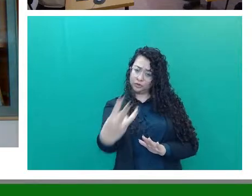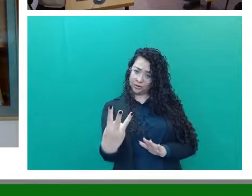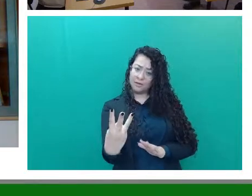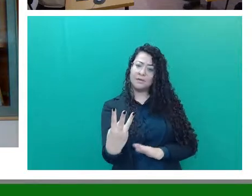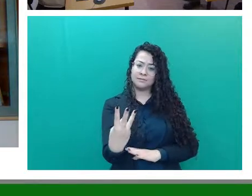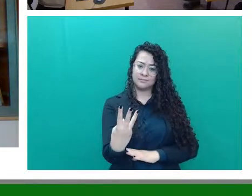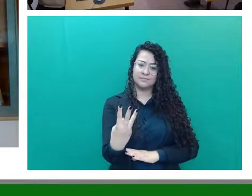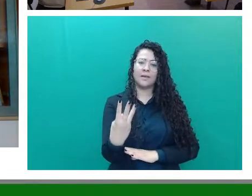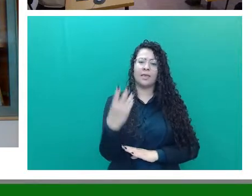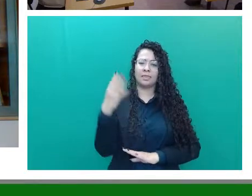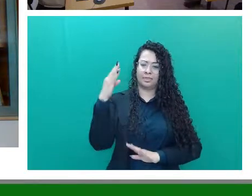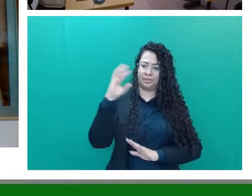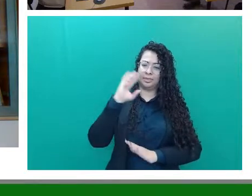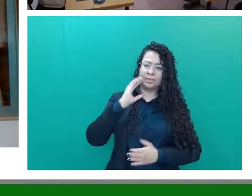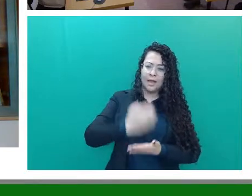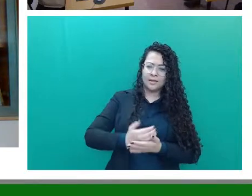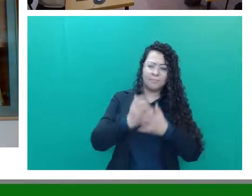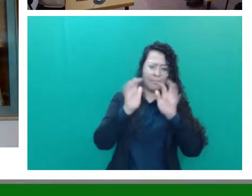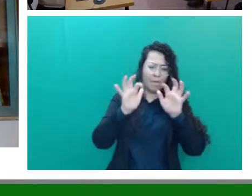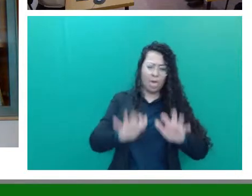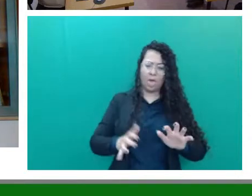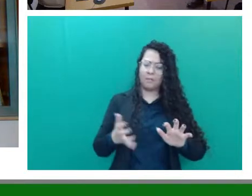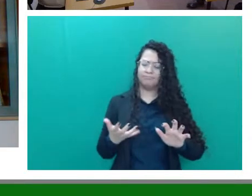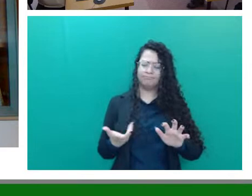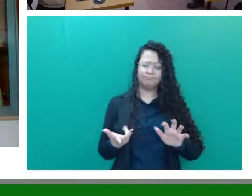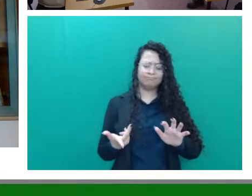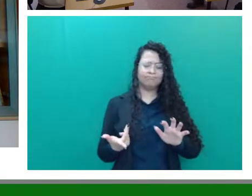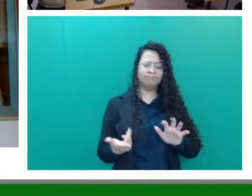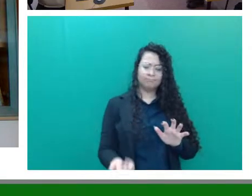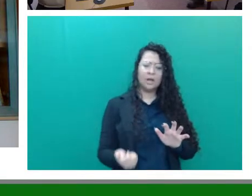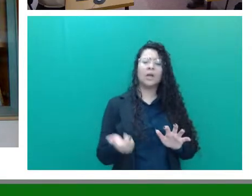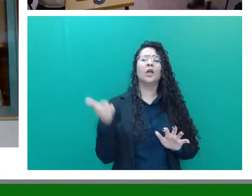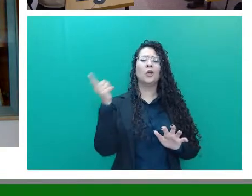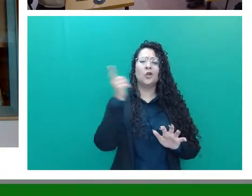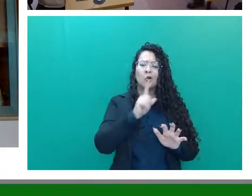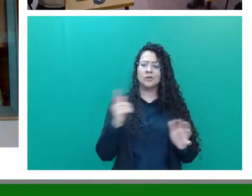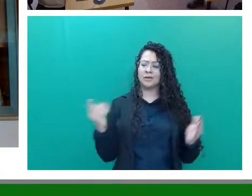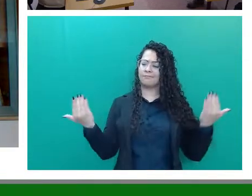bem escrito e faz essas correlações, né?